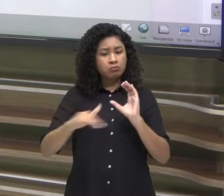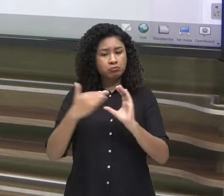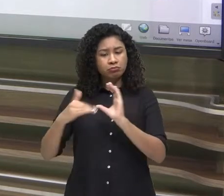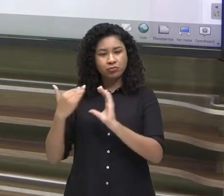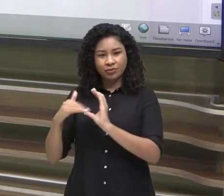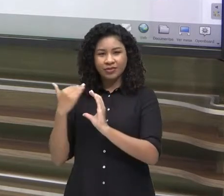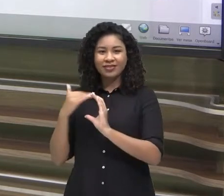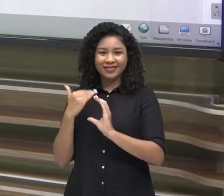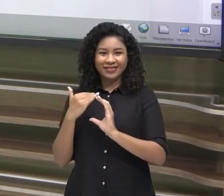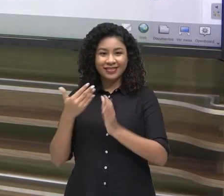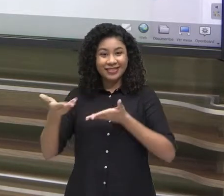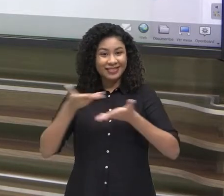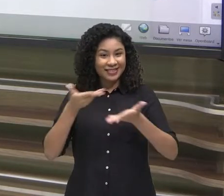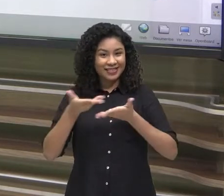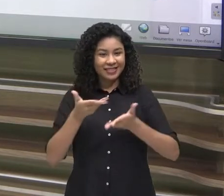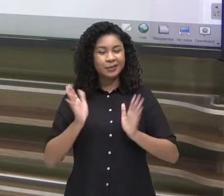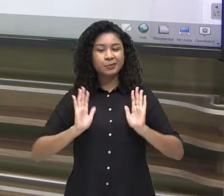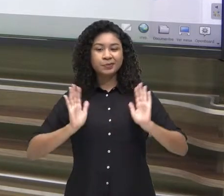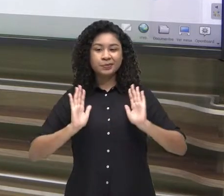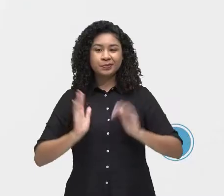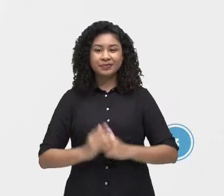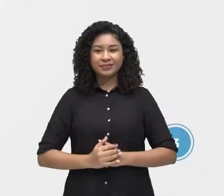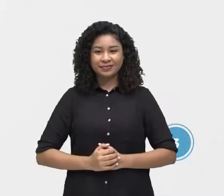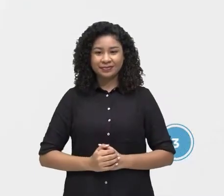gente retorna para interagir. Até mais!